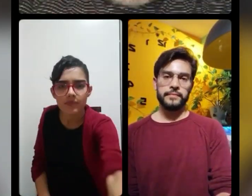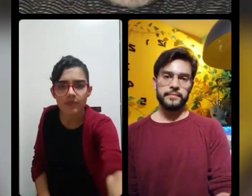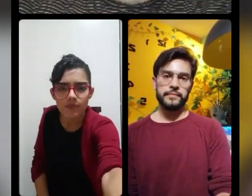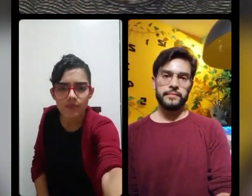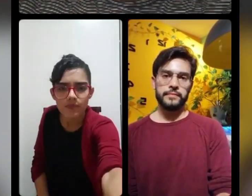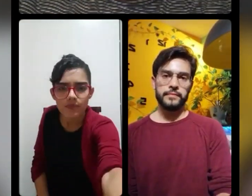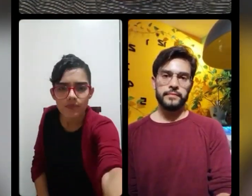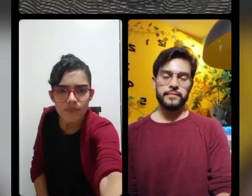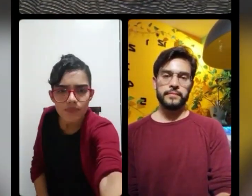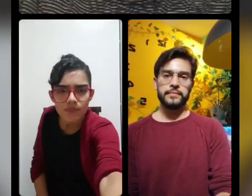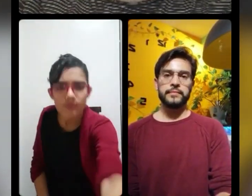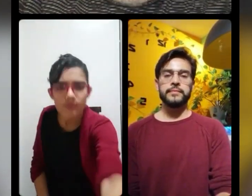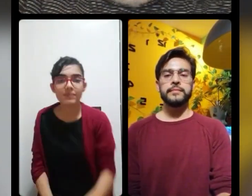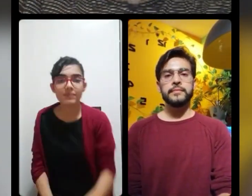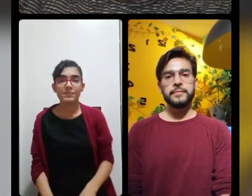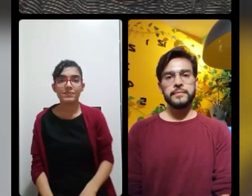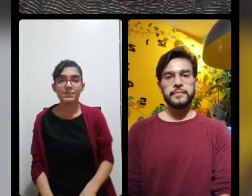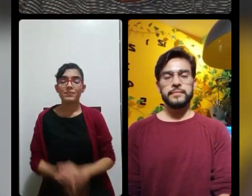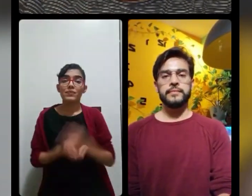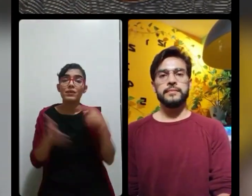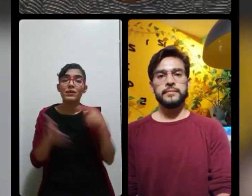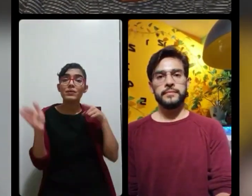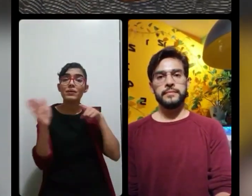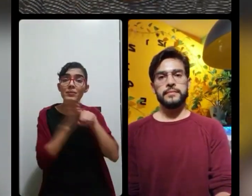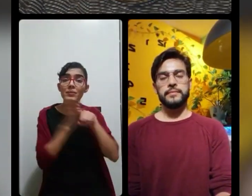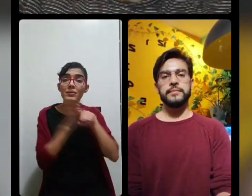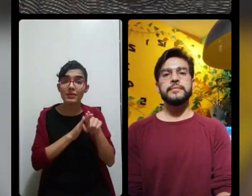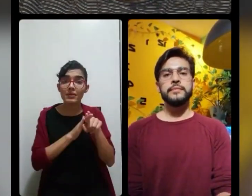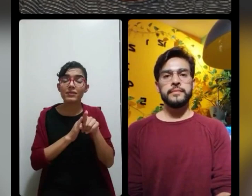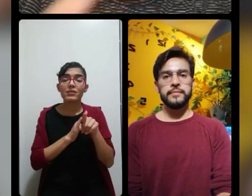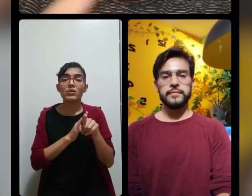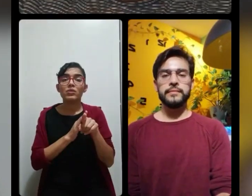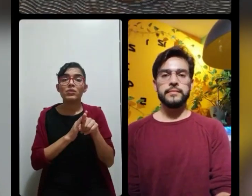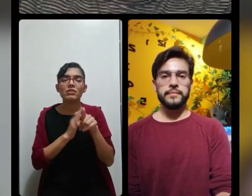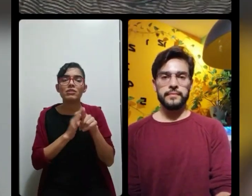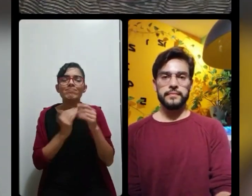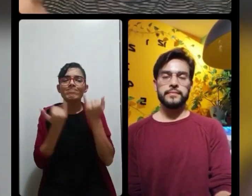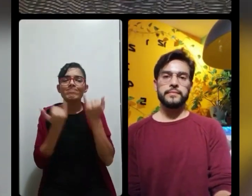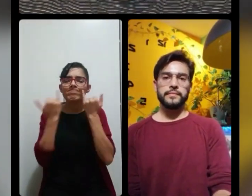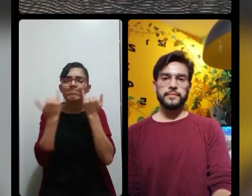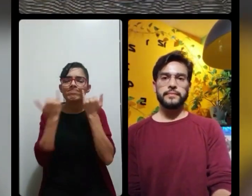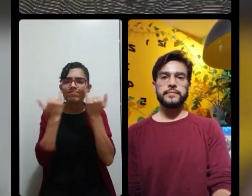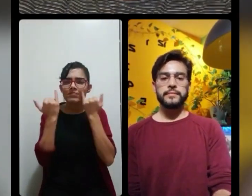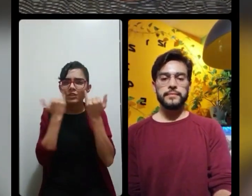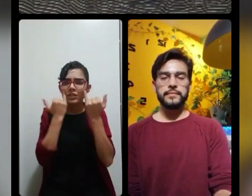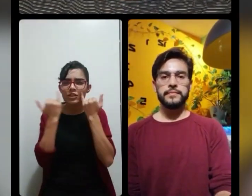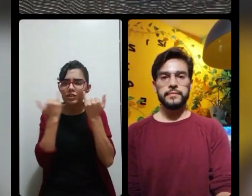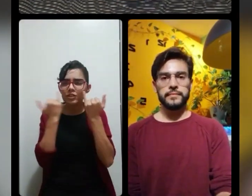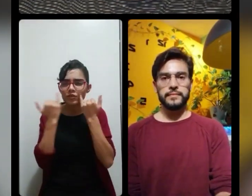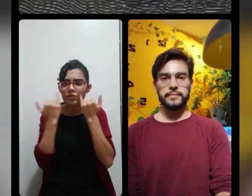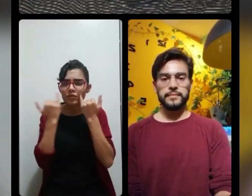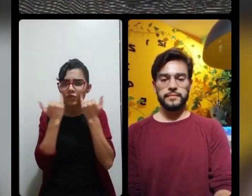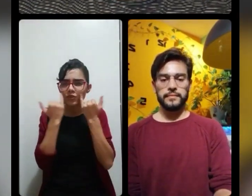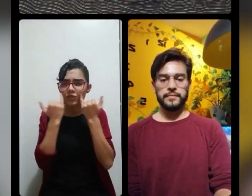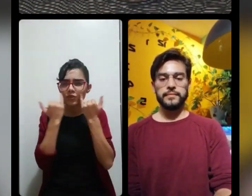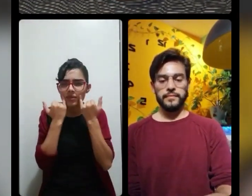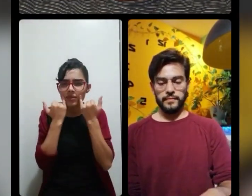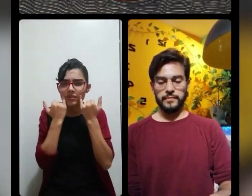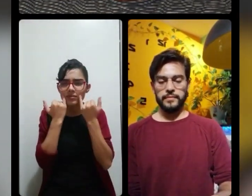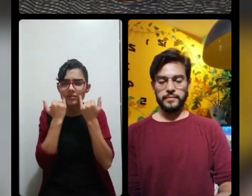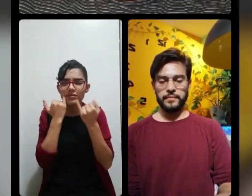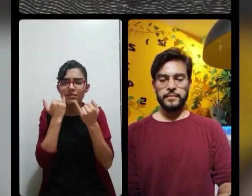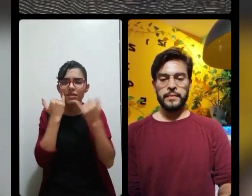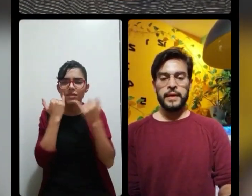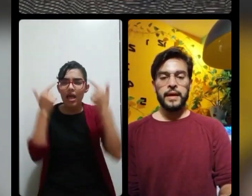mesma riqueza que você está tendo de informações e de imagens, se você estivesse na linguagem, na língua de